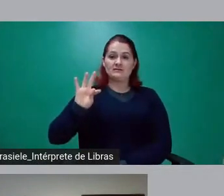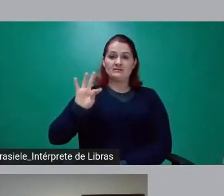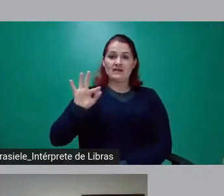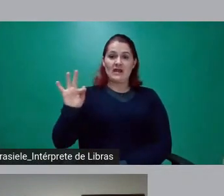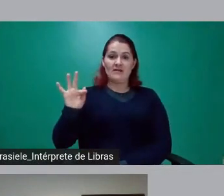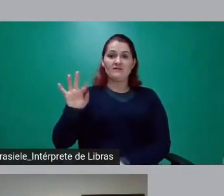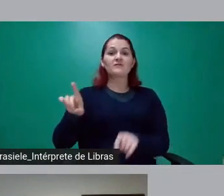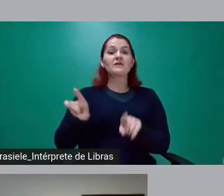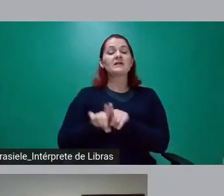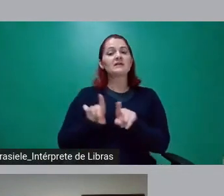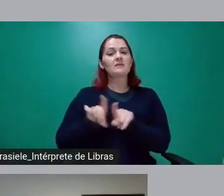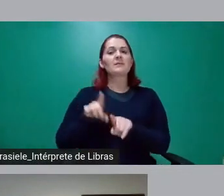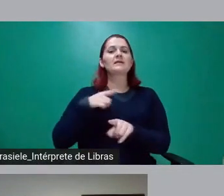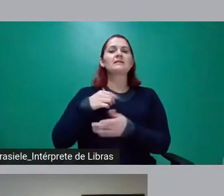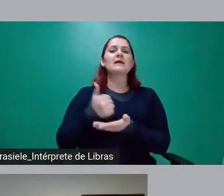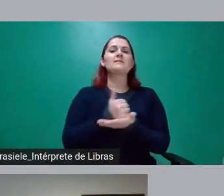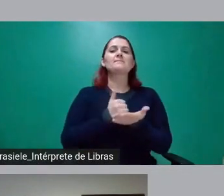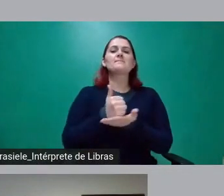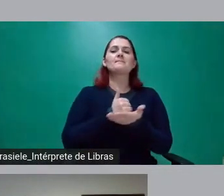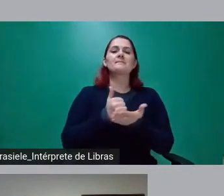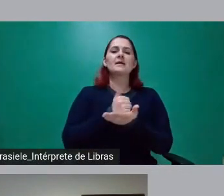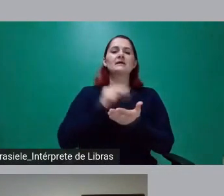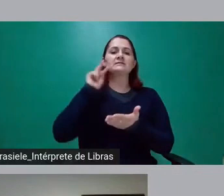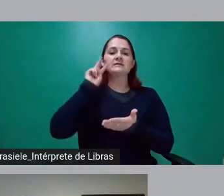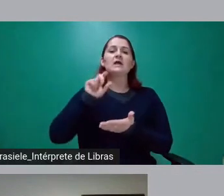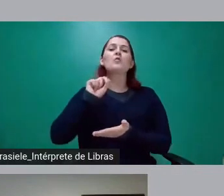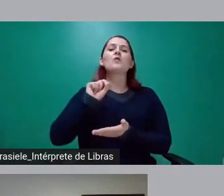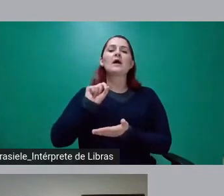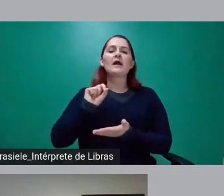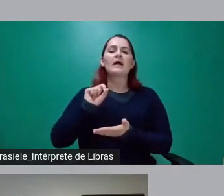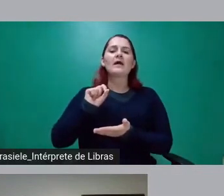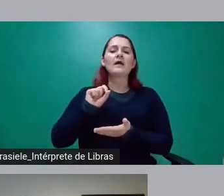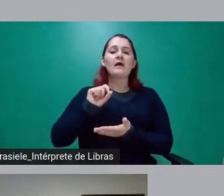também fundamentam suas decisões com base no clamor social.